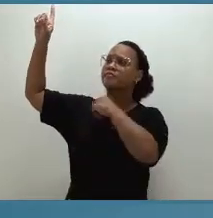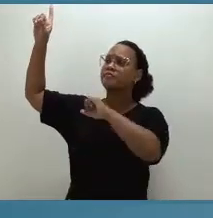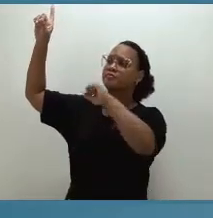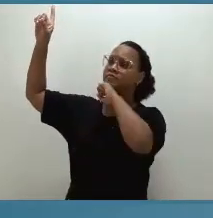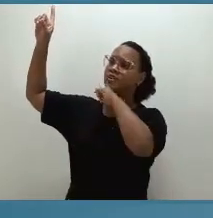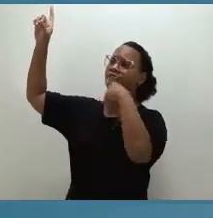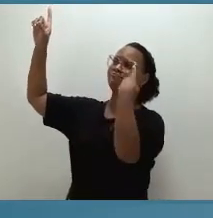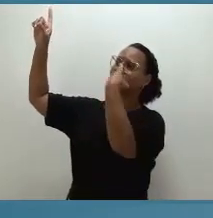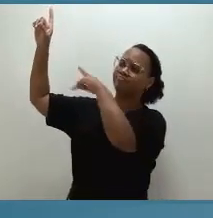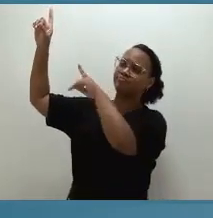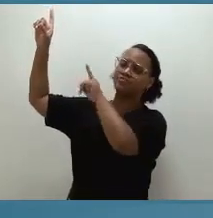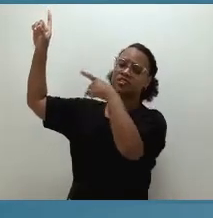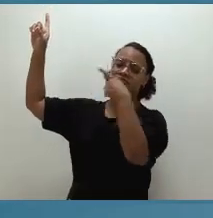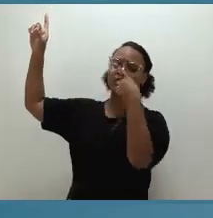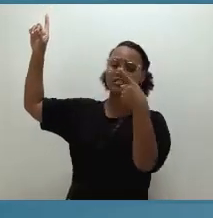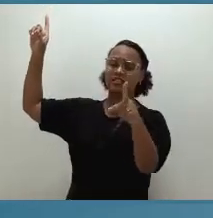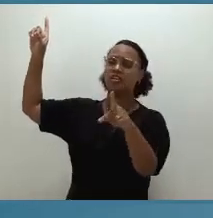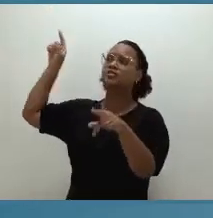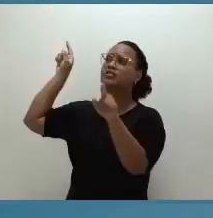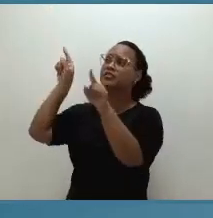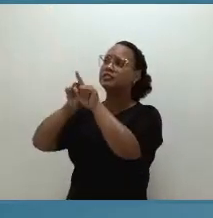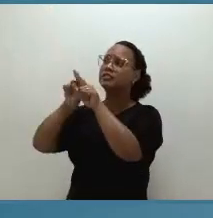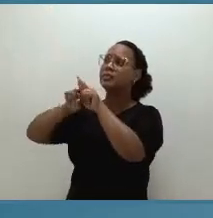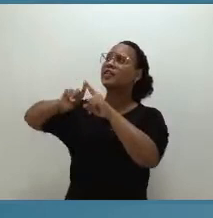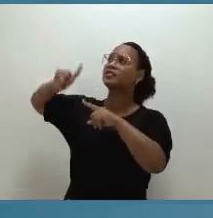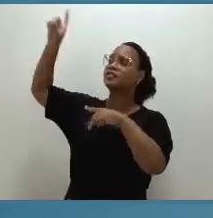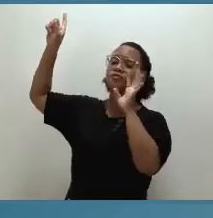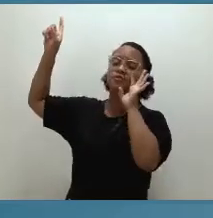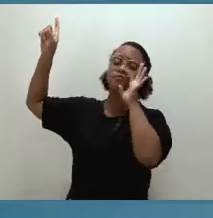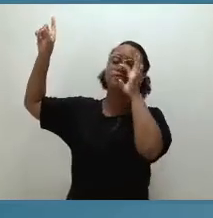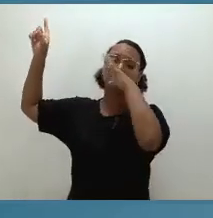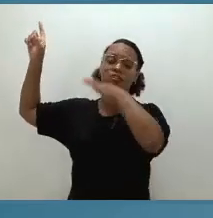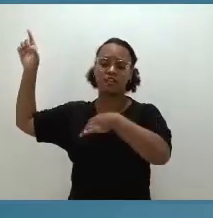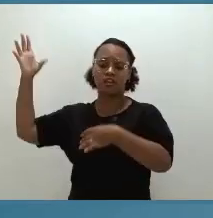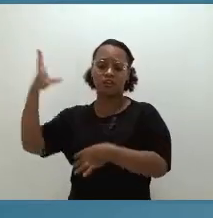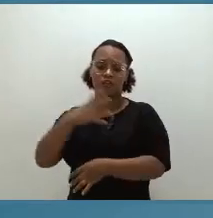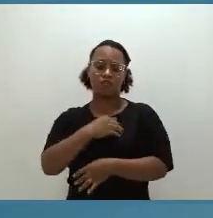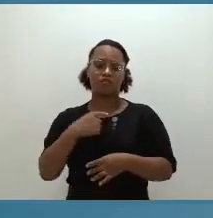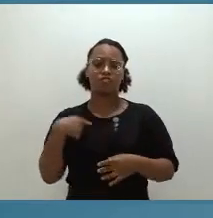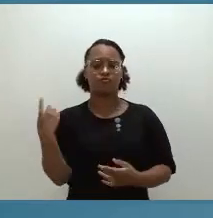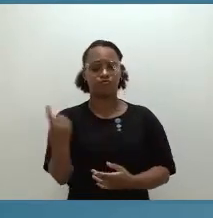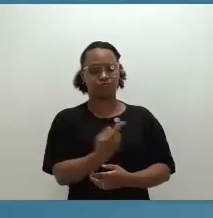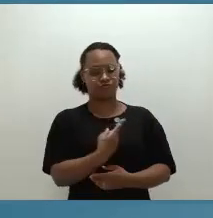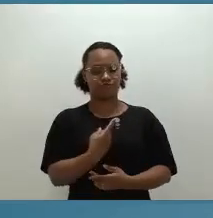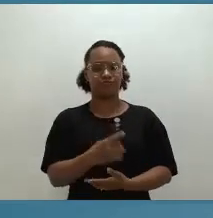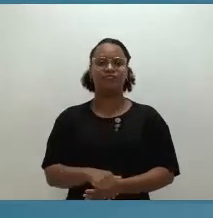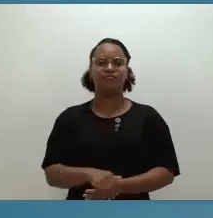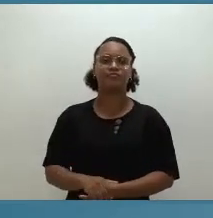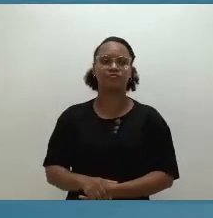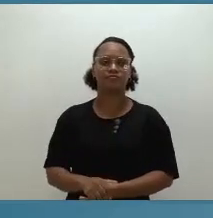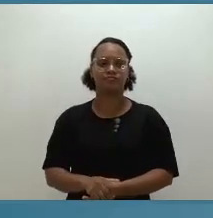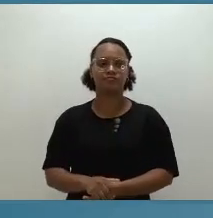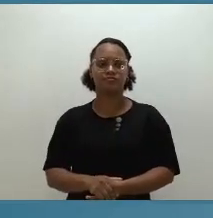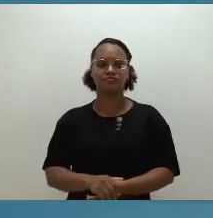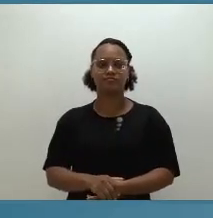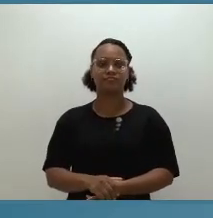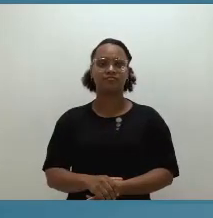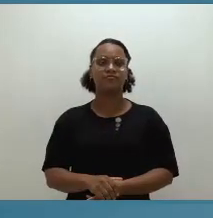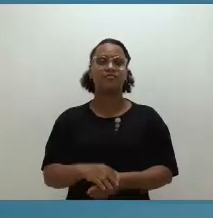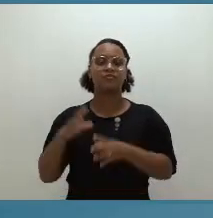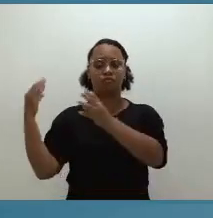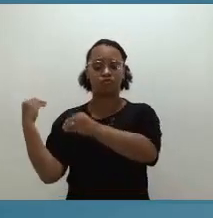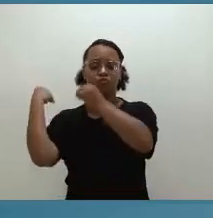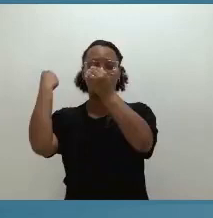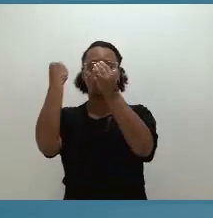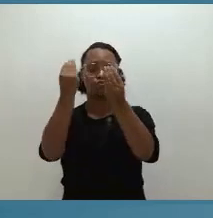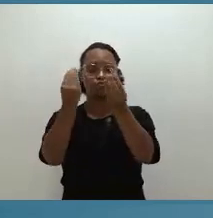fiel aos filhos, aos seus filhos, enquanto lhe concedendo